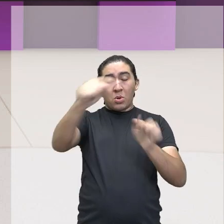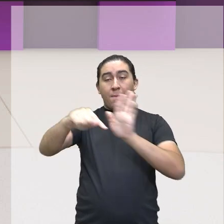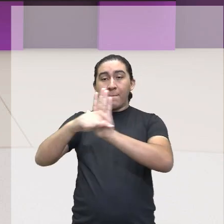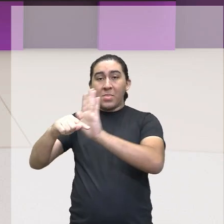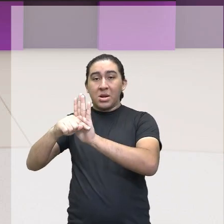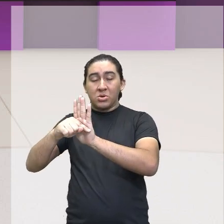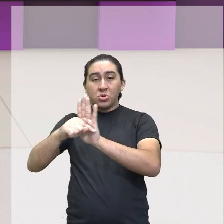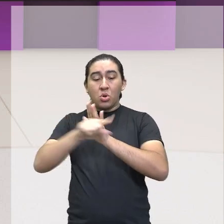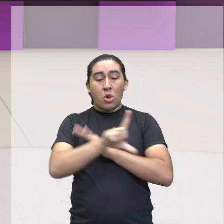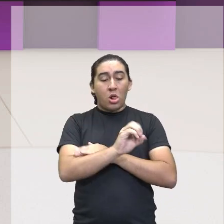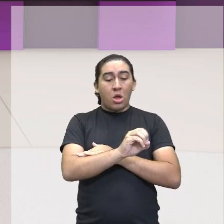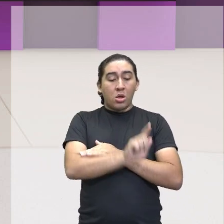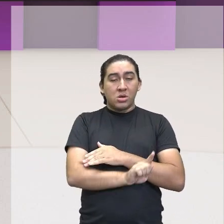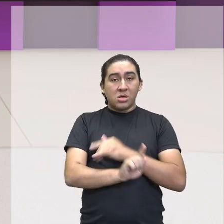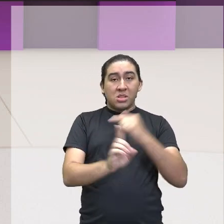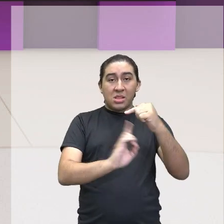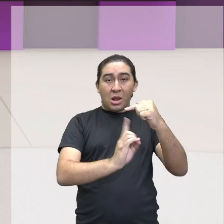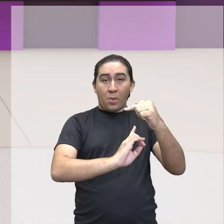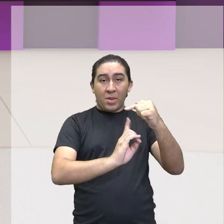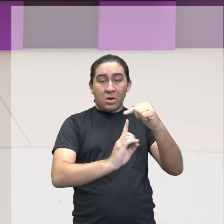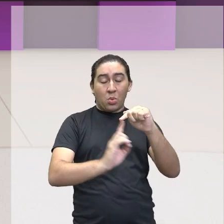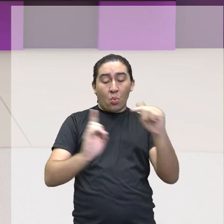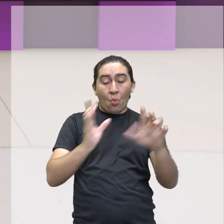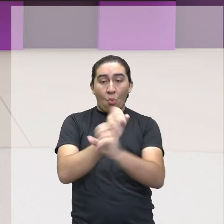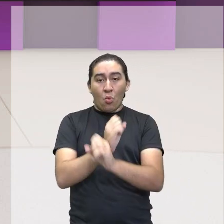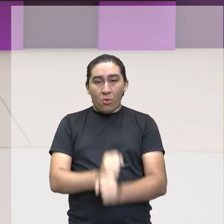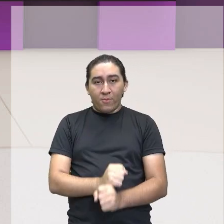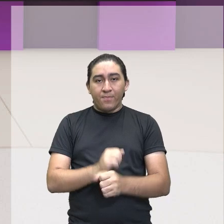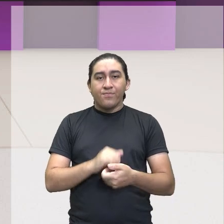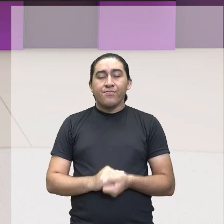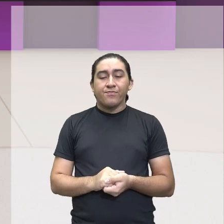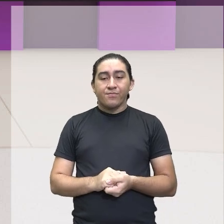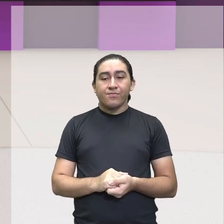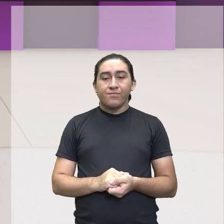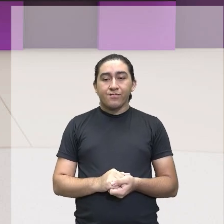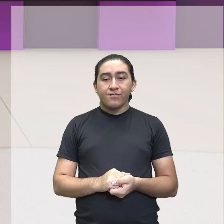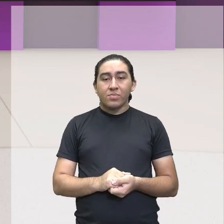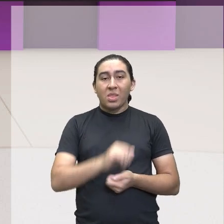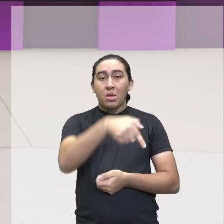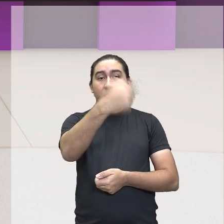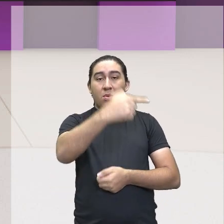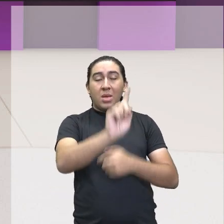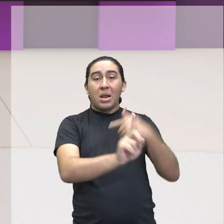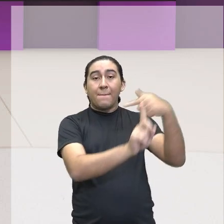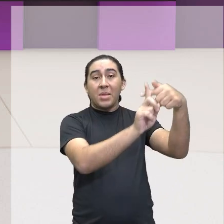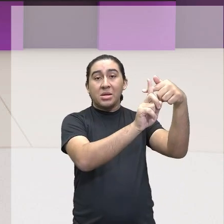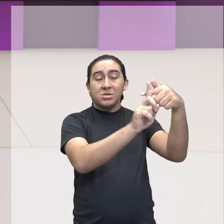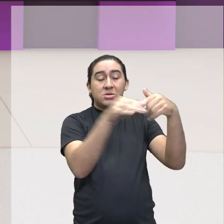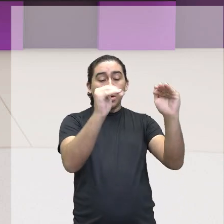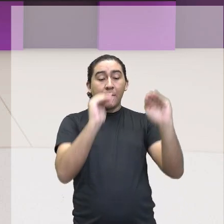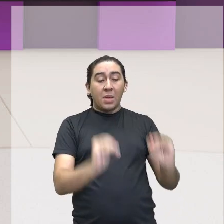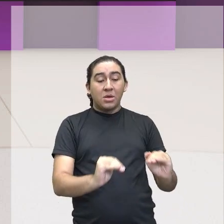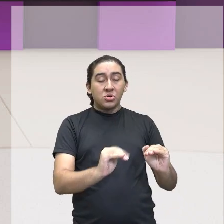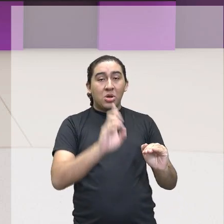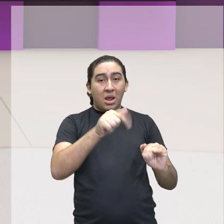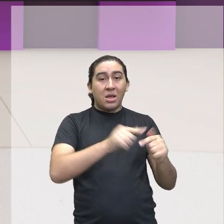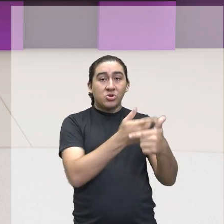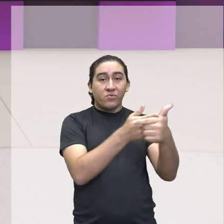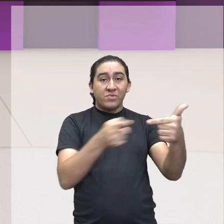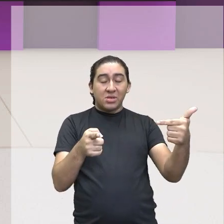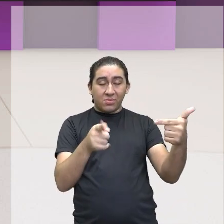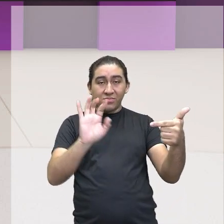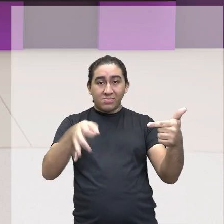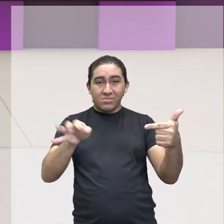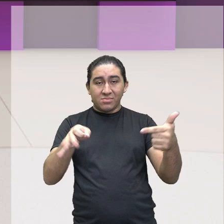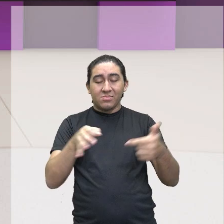do denominador, tá ok? Então, log do produto, log da soma. Log do quociente, da divisão,